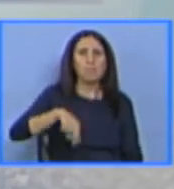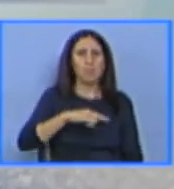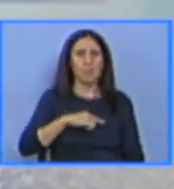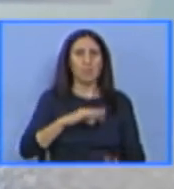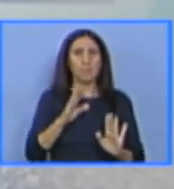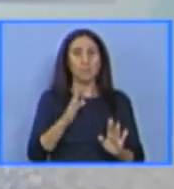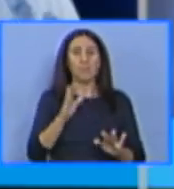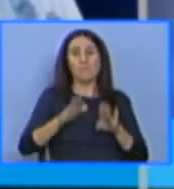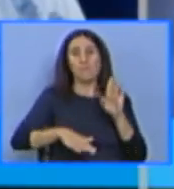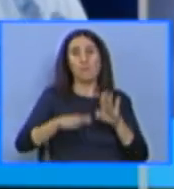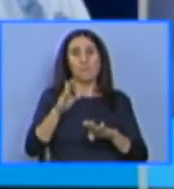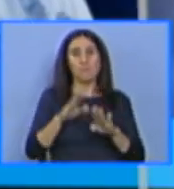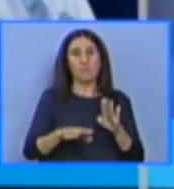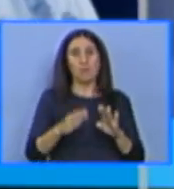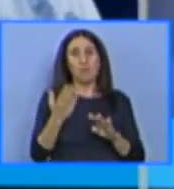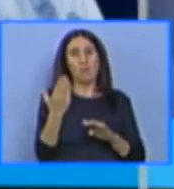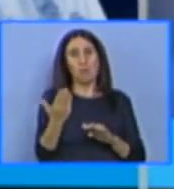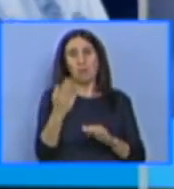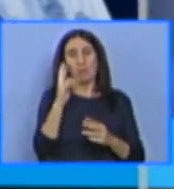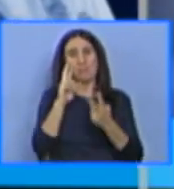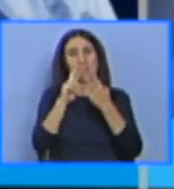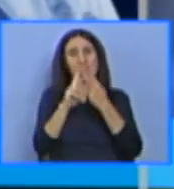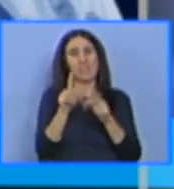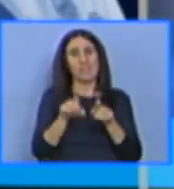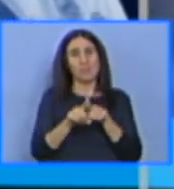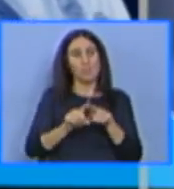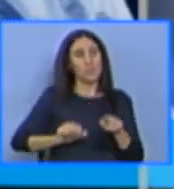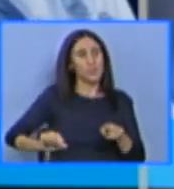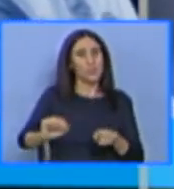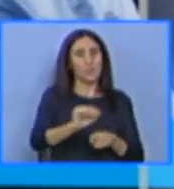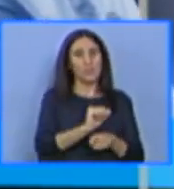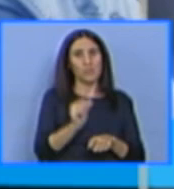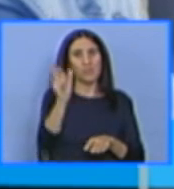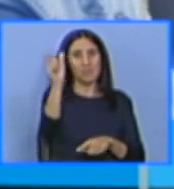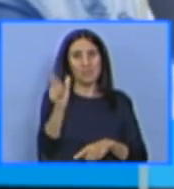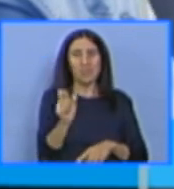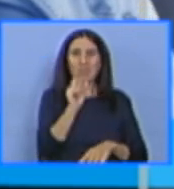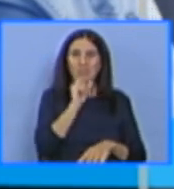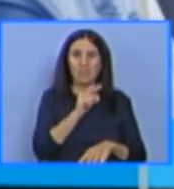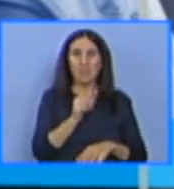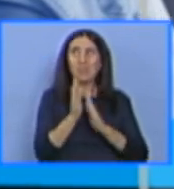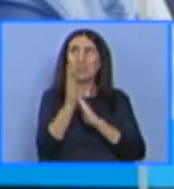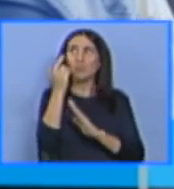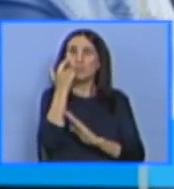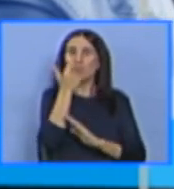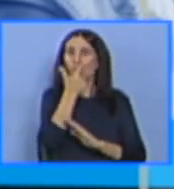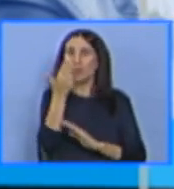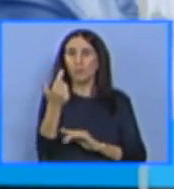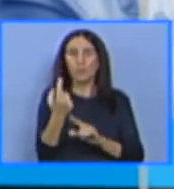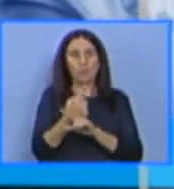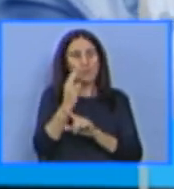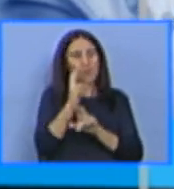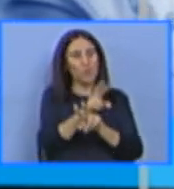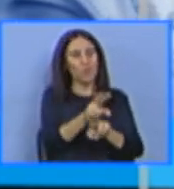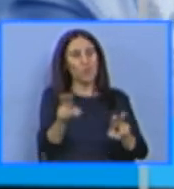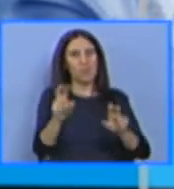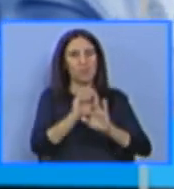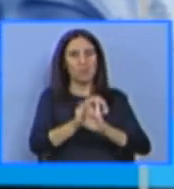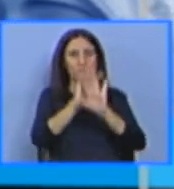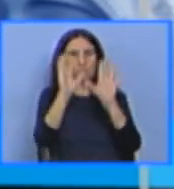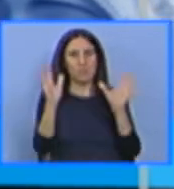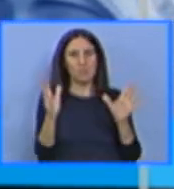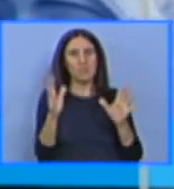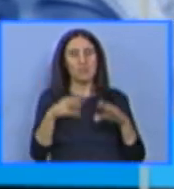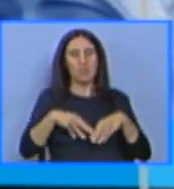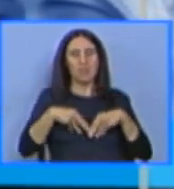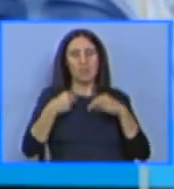em quando, nós tropeçamos em irmãos nossos que são capazes de ter os olhos de Deus e de olhar para as coisas com essa transparência, com